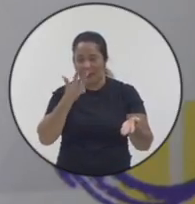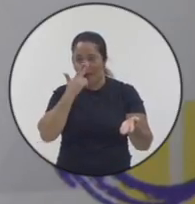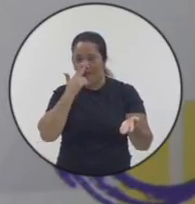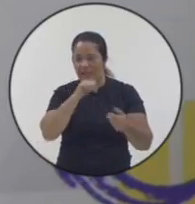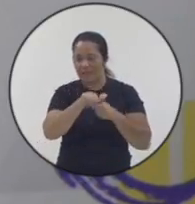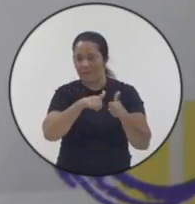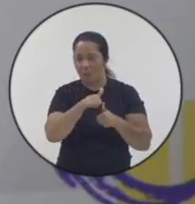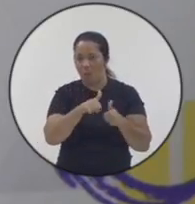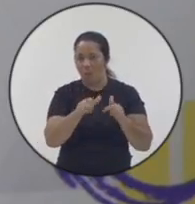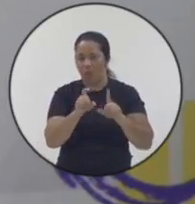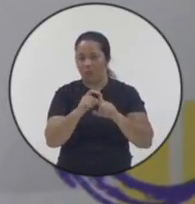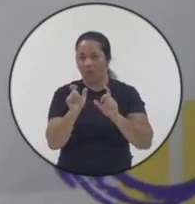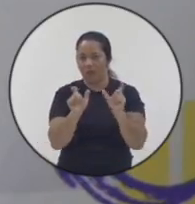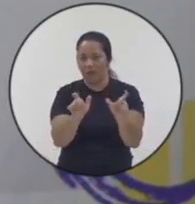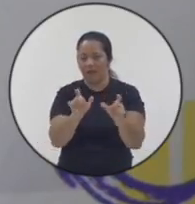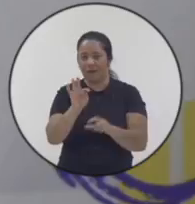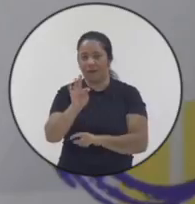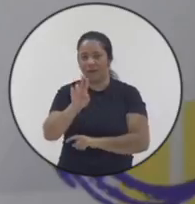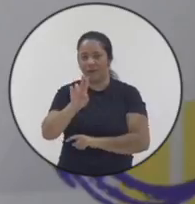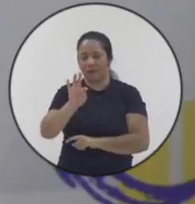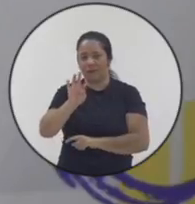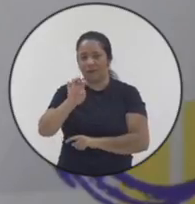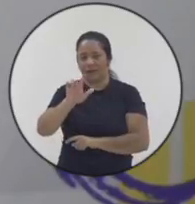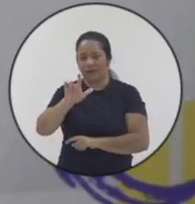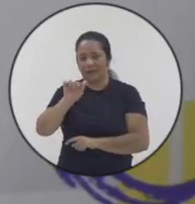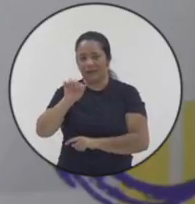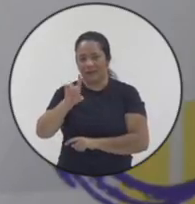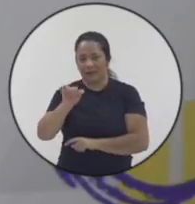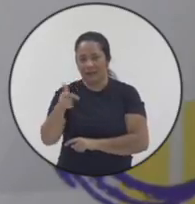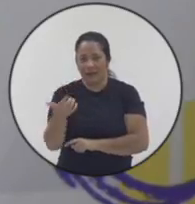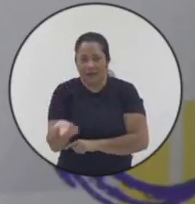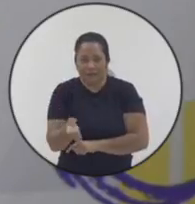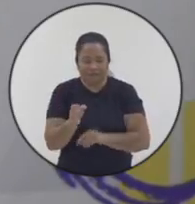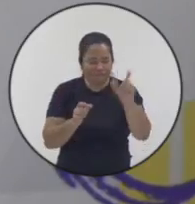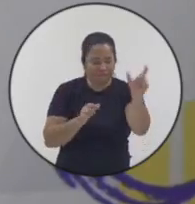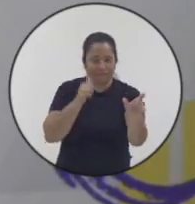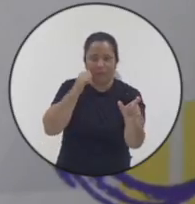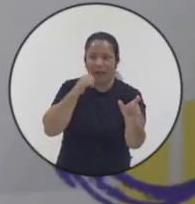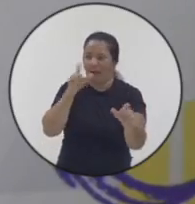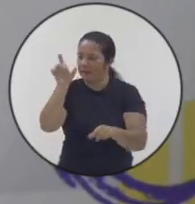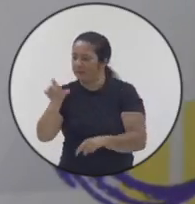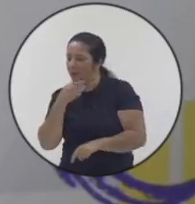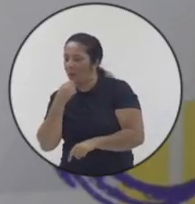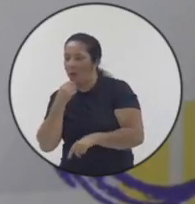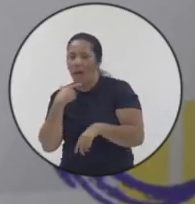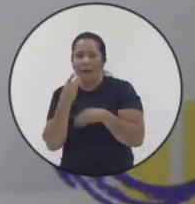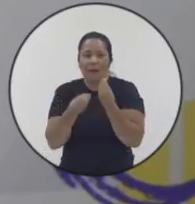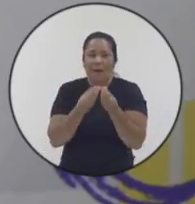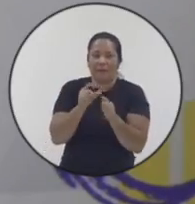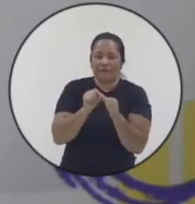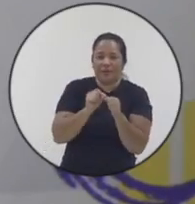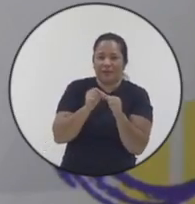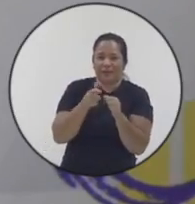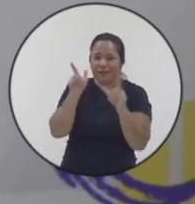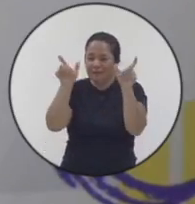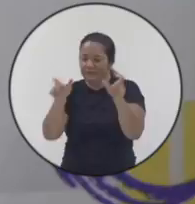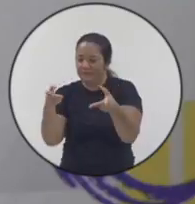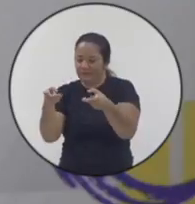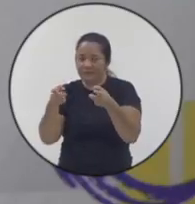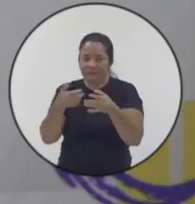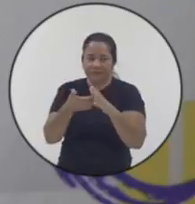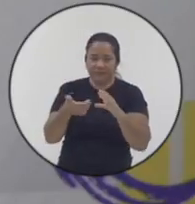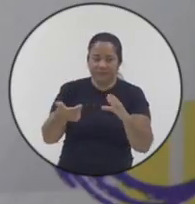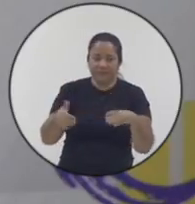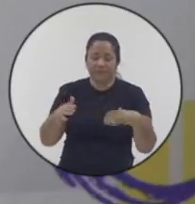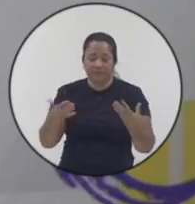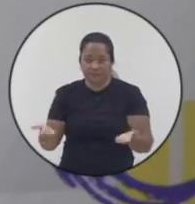por alguns profissionais que têm lá suas percepções do que é homem, do que é mulher, de como devem ser homens, do como devem ser mulheres, do que não é, inclusive.